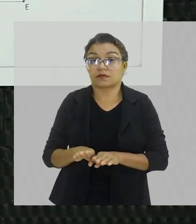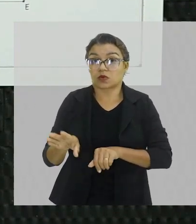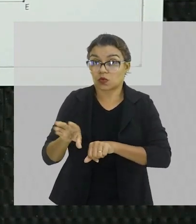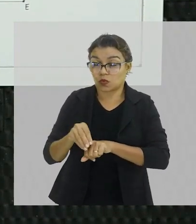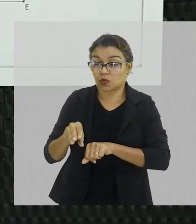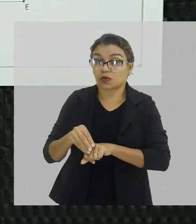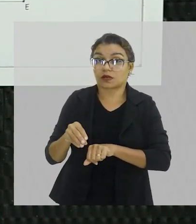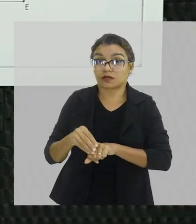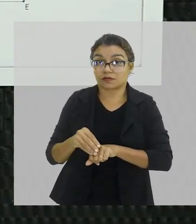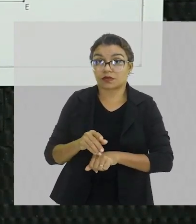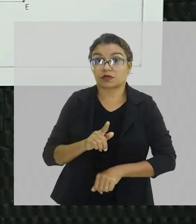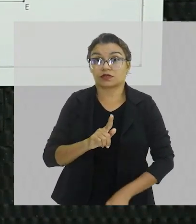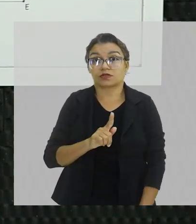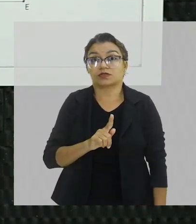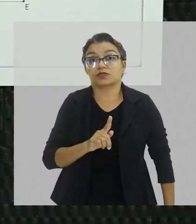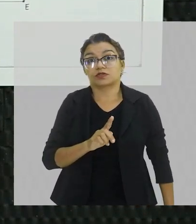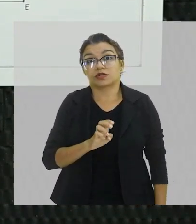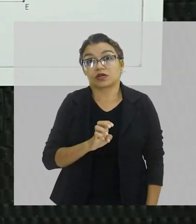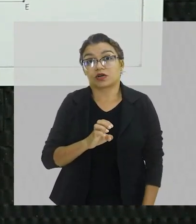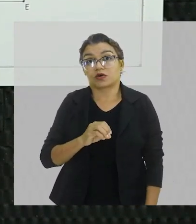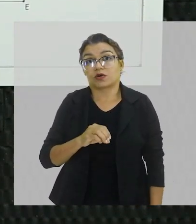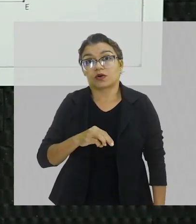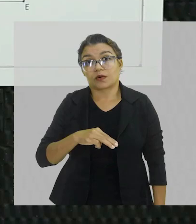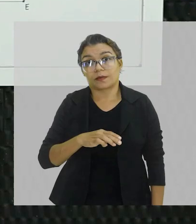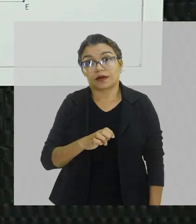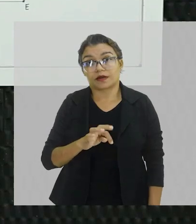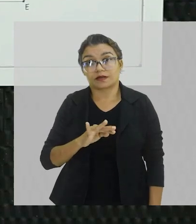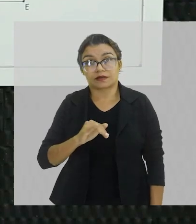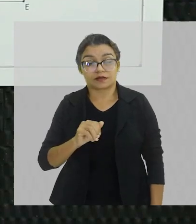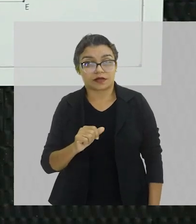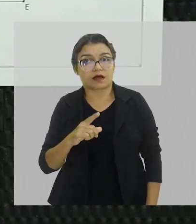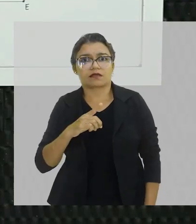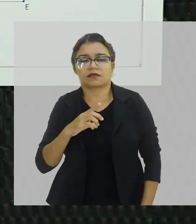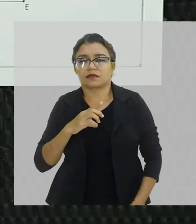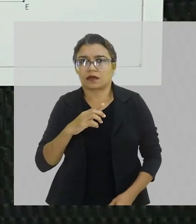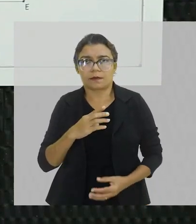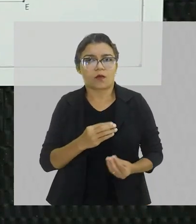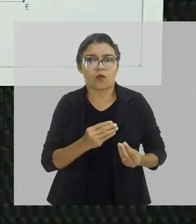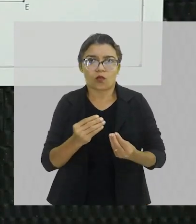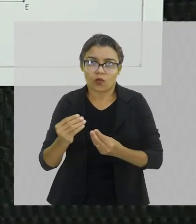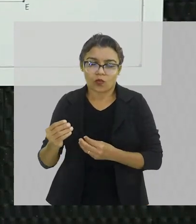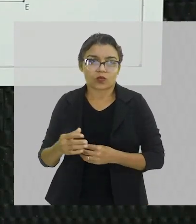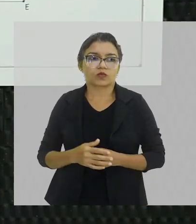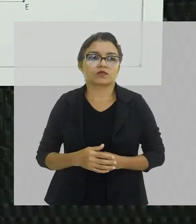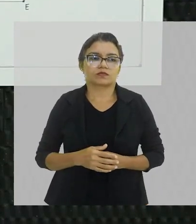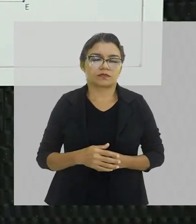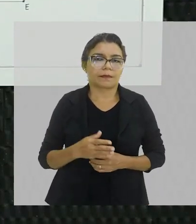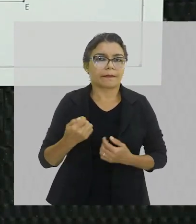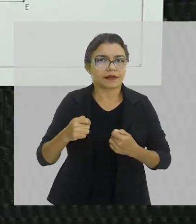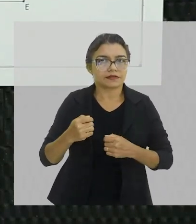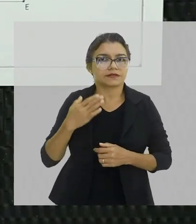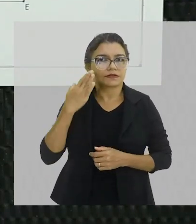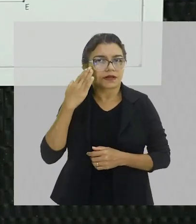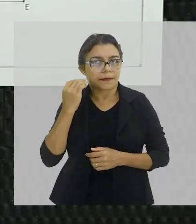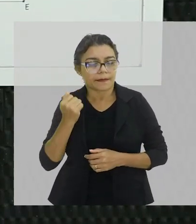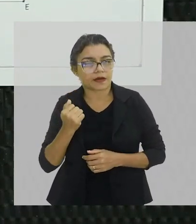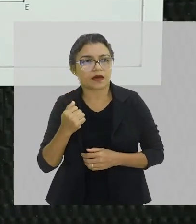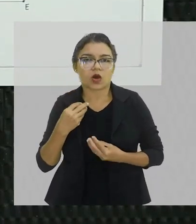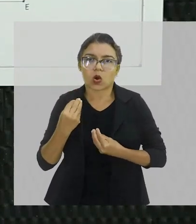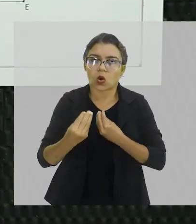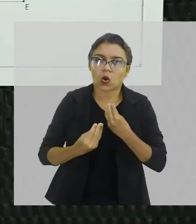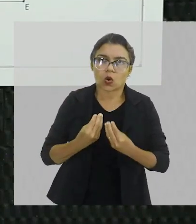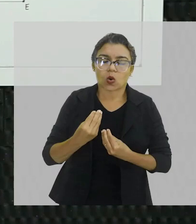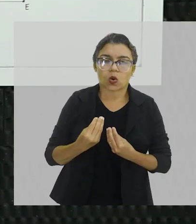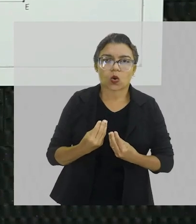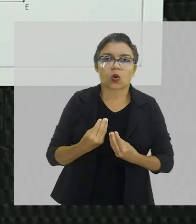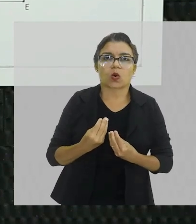A gente teria que saber todos esses detalhes de propriedade do triângulo retângulo, né? Da fórmula para calcular a